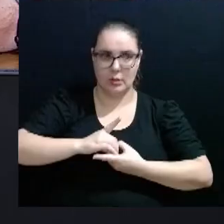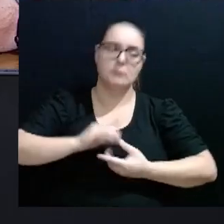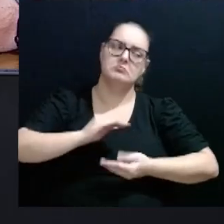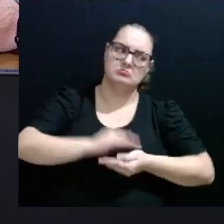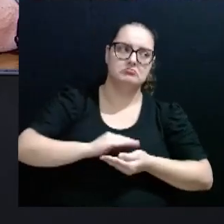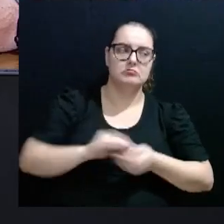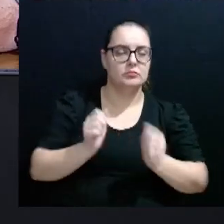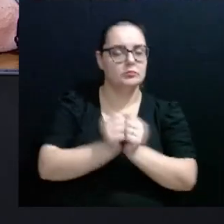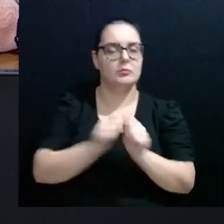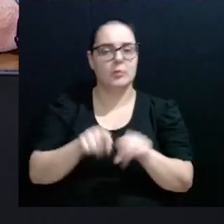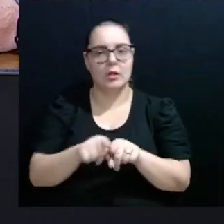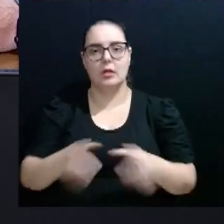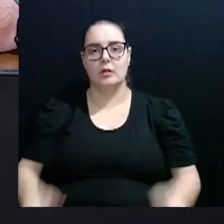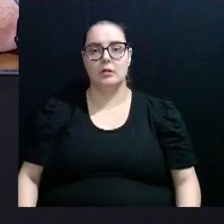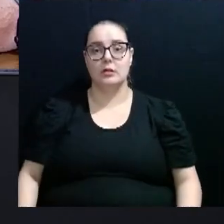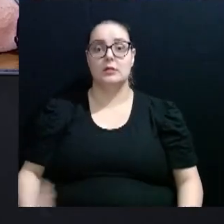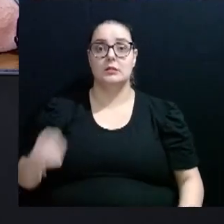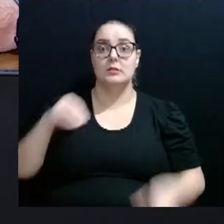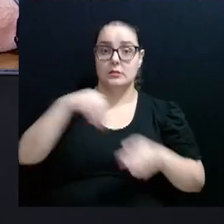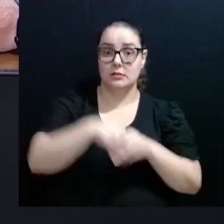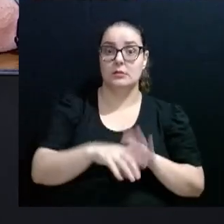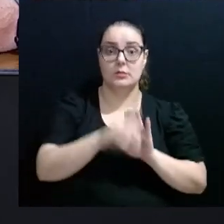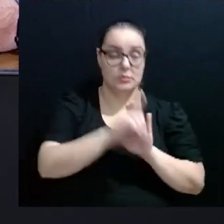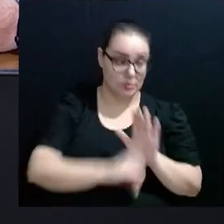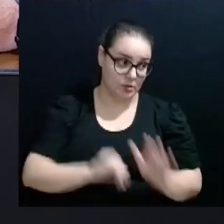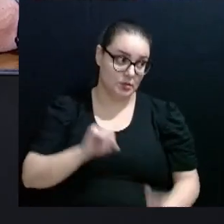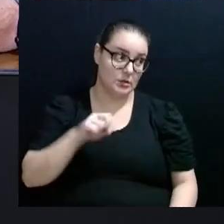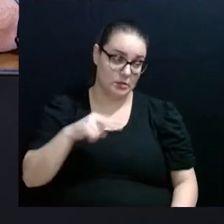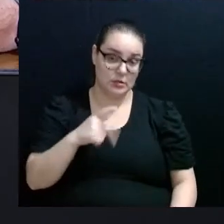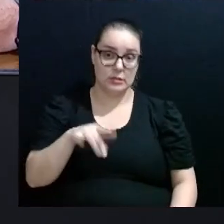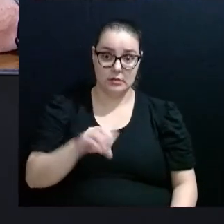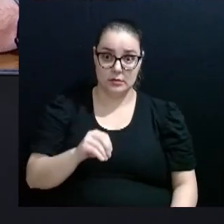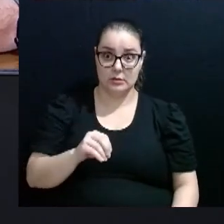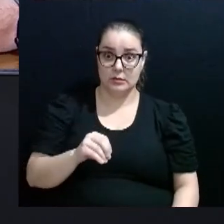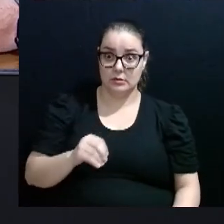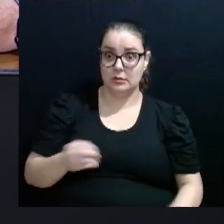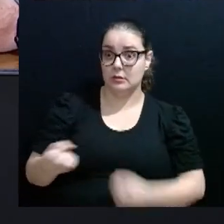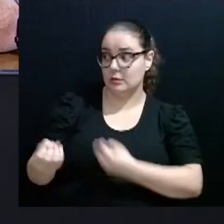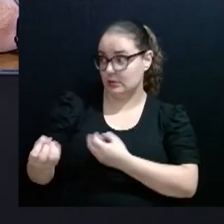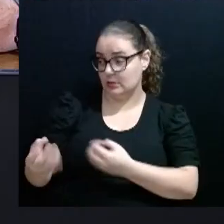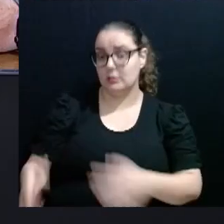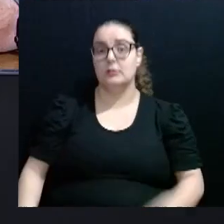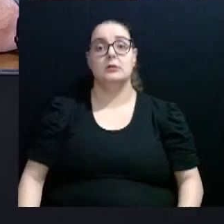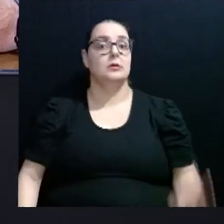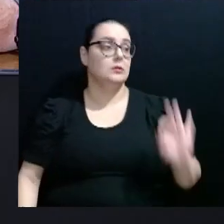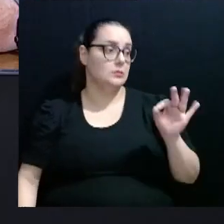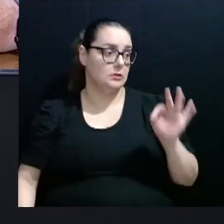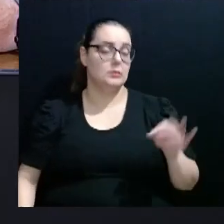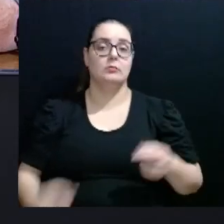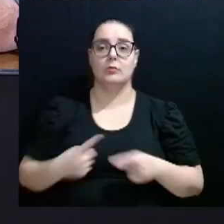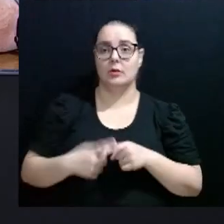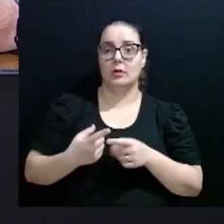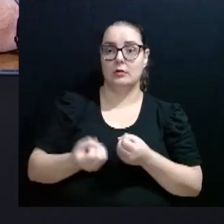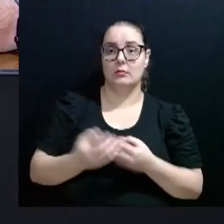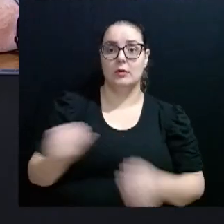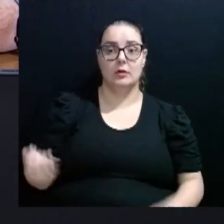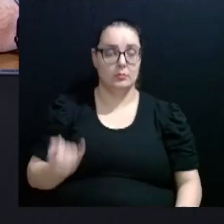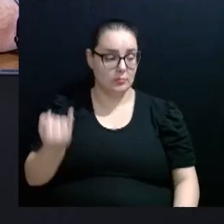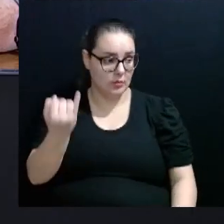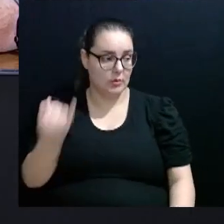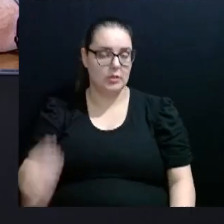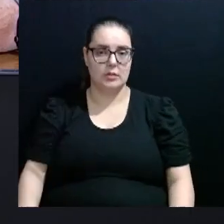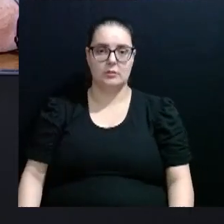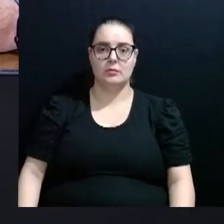ela classifica, ela tem direito a essa isenção. Buscar informações sobre os Exatamente, porque essas informações são importantes. Na questão